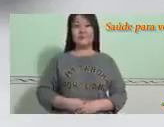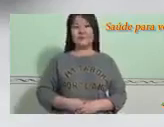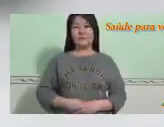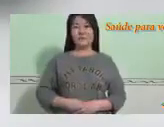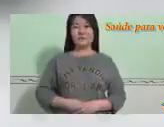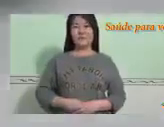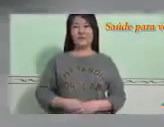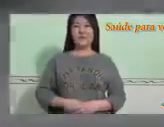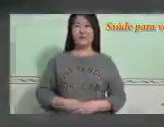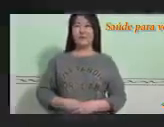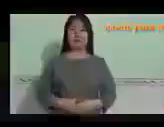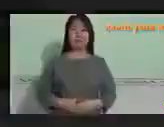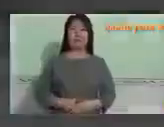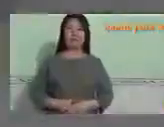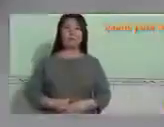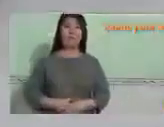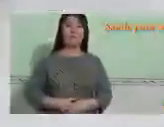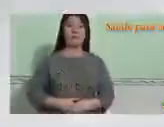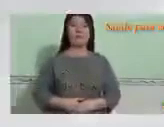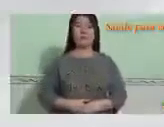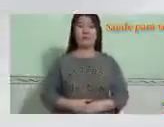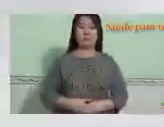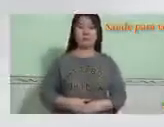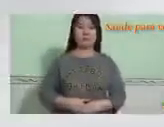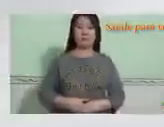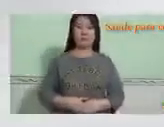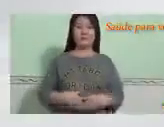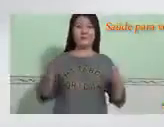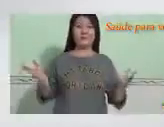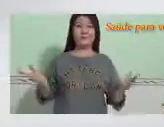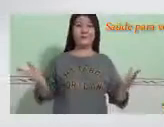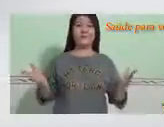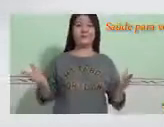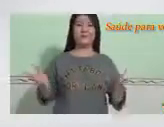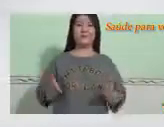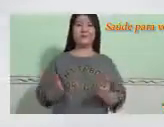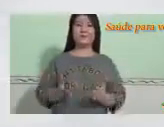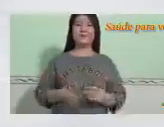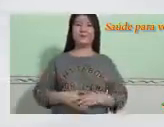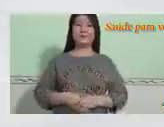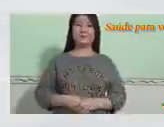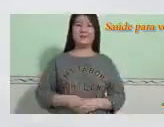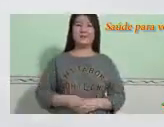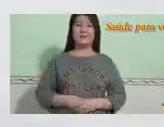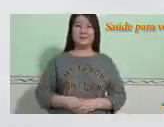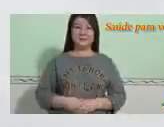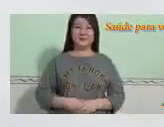outros exames como PET scan, biópsia cerebral ou cintilografia cerebral.